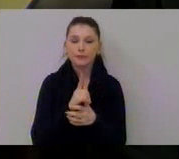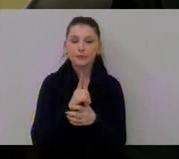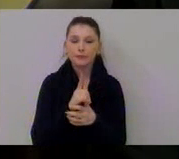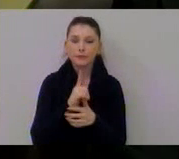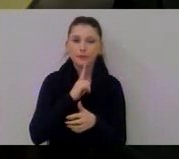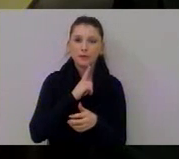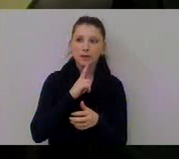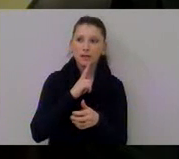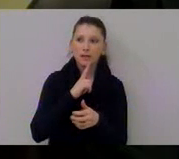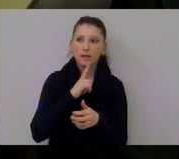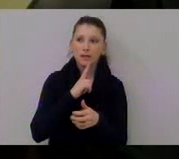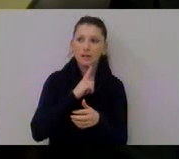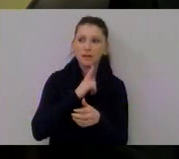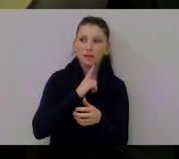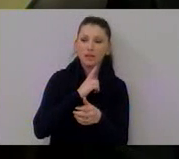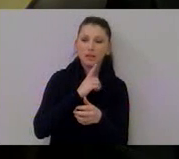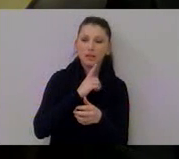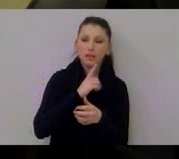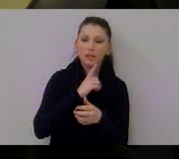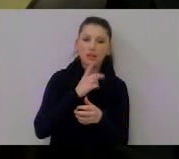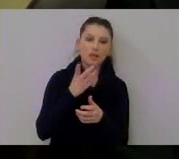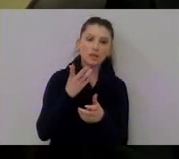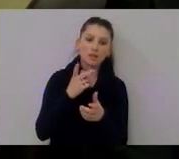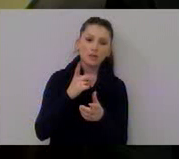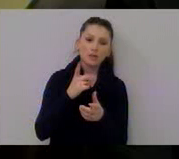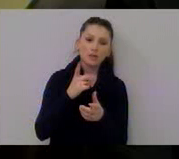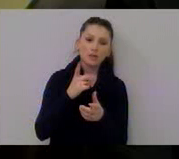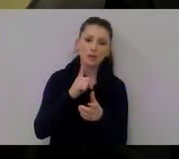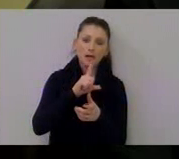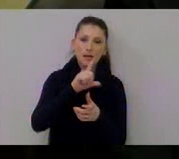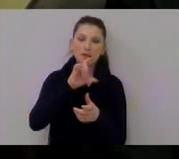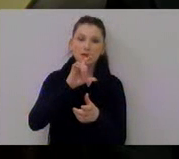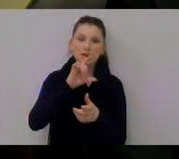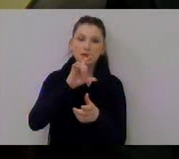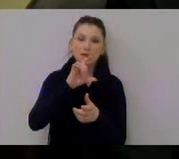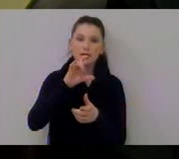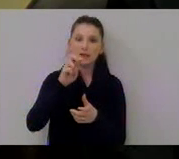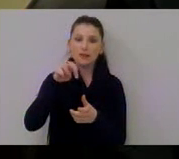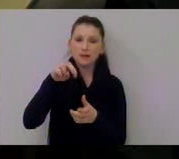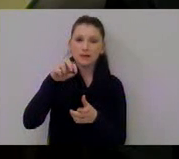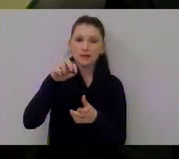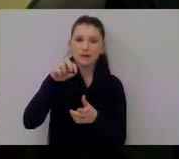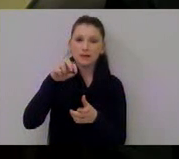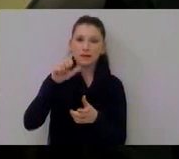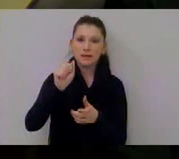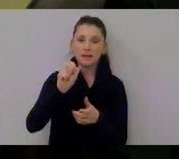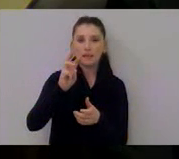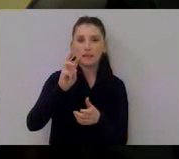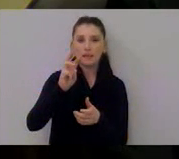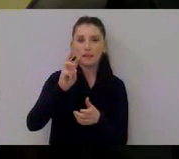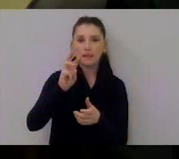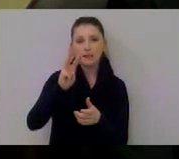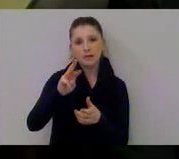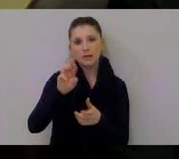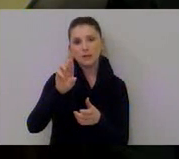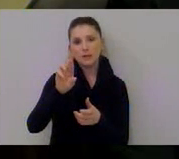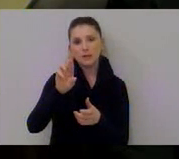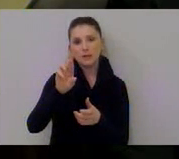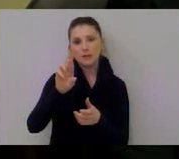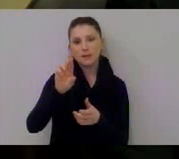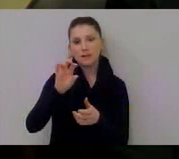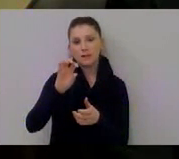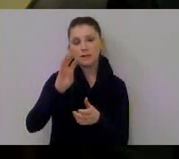interditou fácil acesso entre as comunidades, como todos vocês sabem.